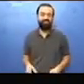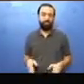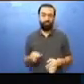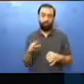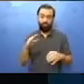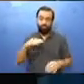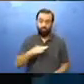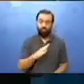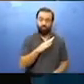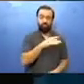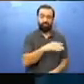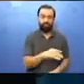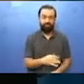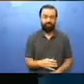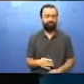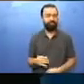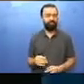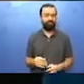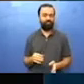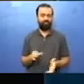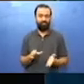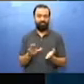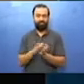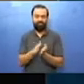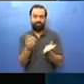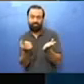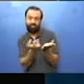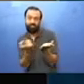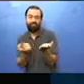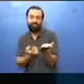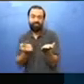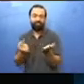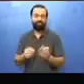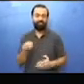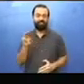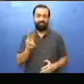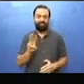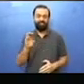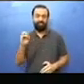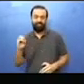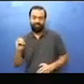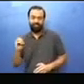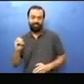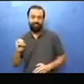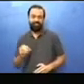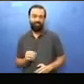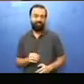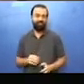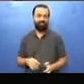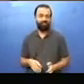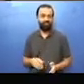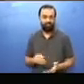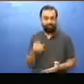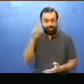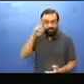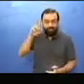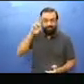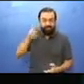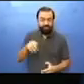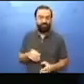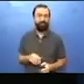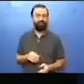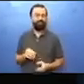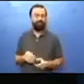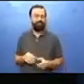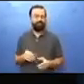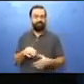marinhas. Na apostila, nós trabalharemos a página 30. Na hora da história, nós veremos o cordel das tartarugas, faremos